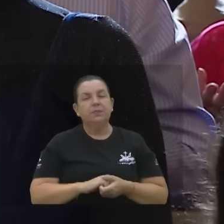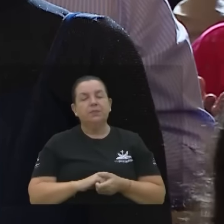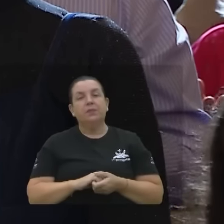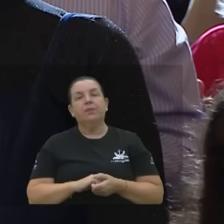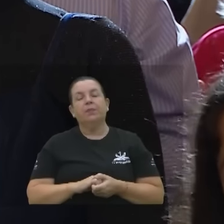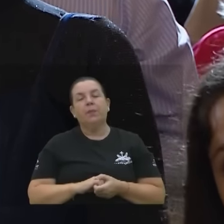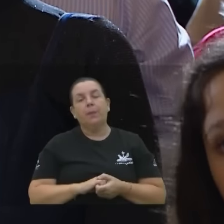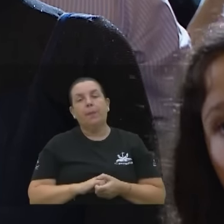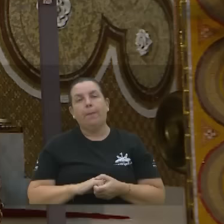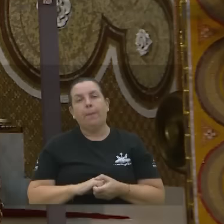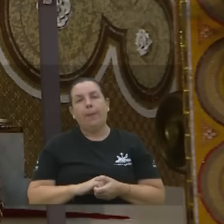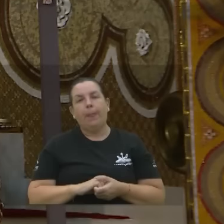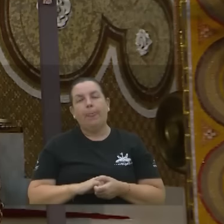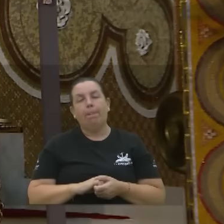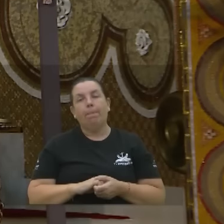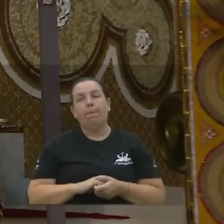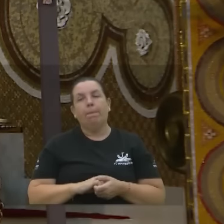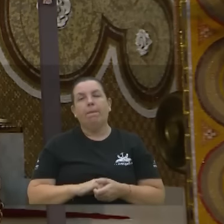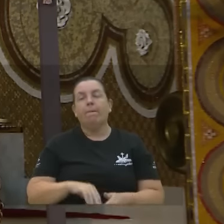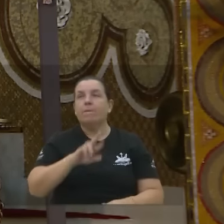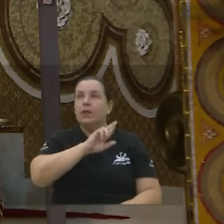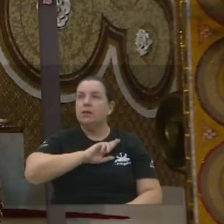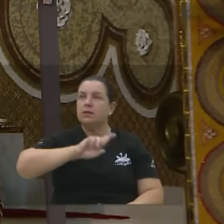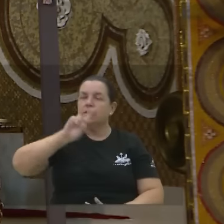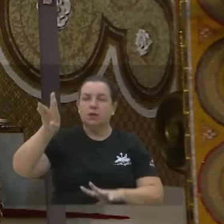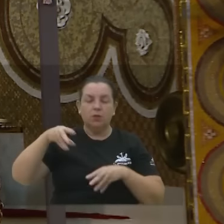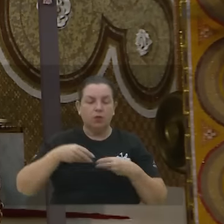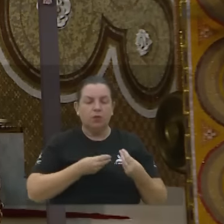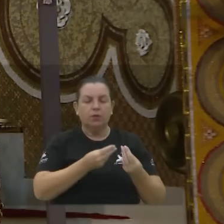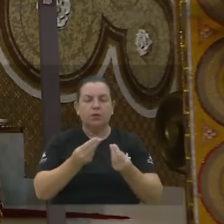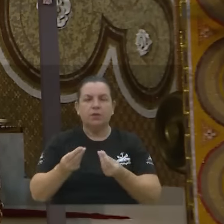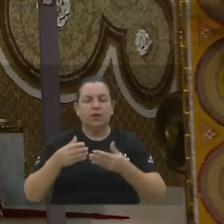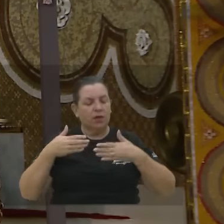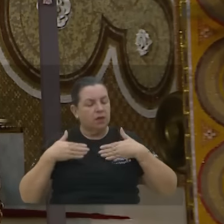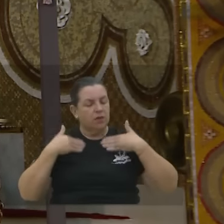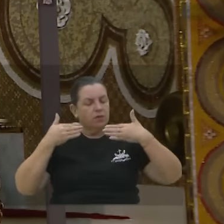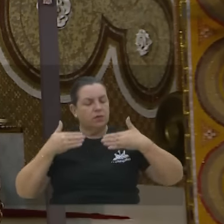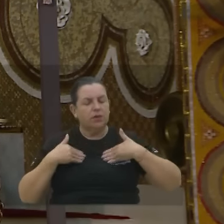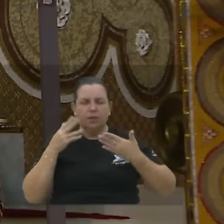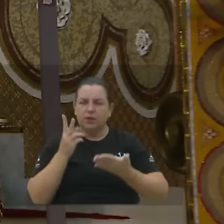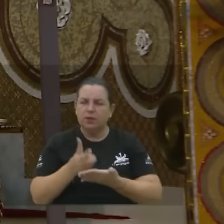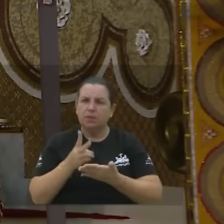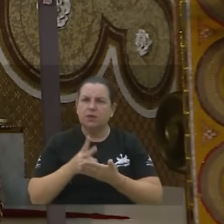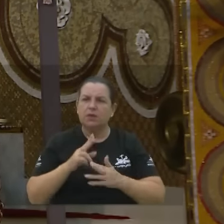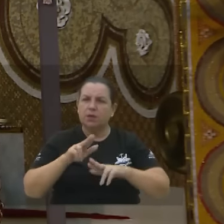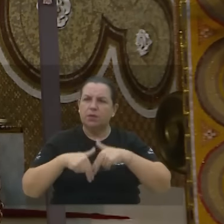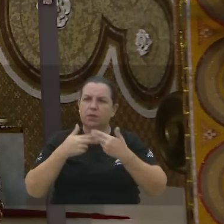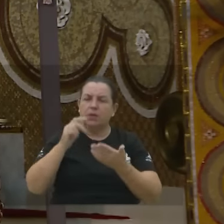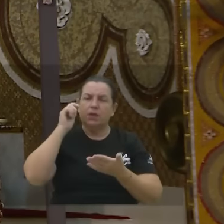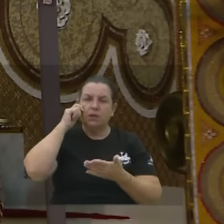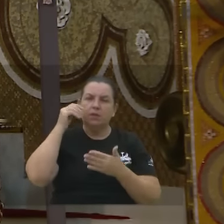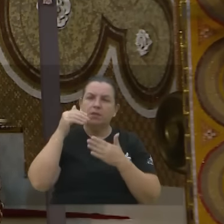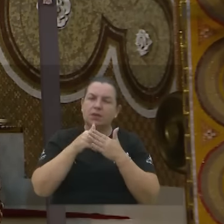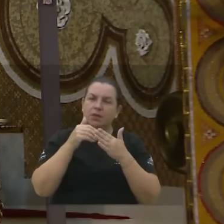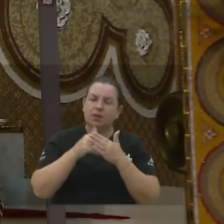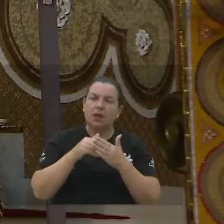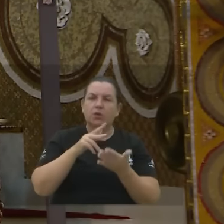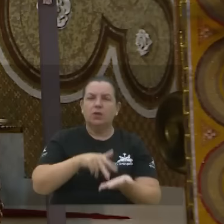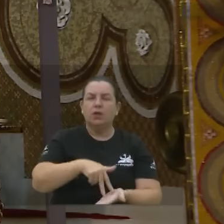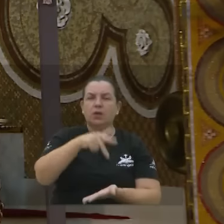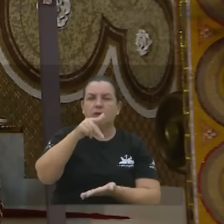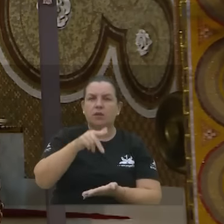sua santa igreja. Concedei, Senhor, que exultemos sem cessar por esses mistérios pascais,